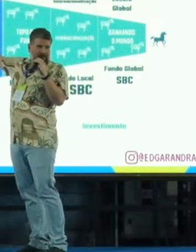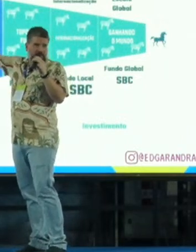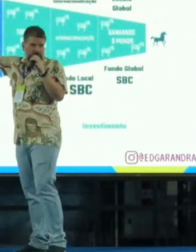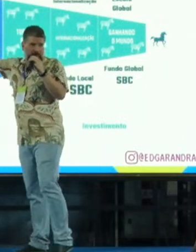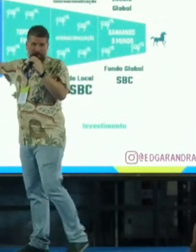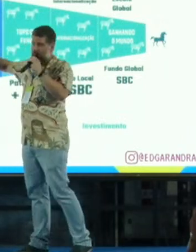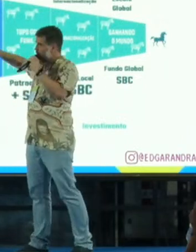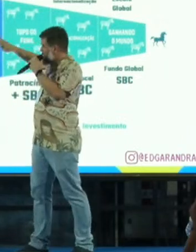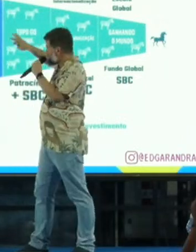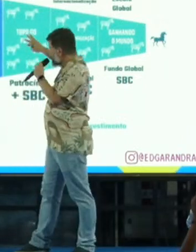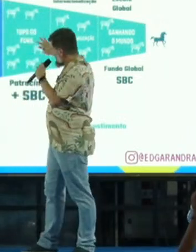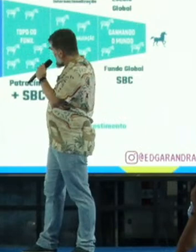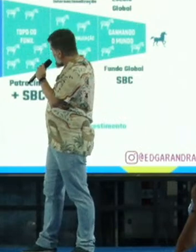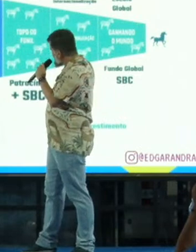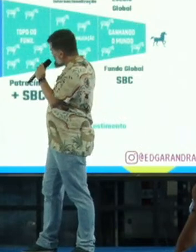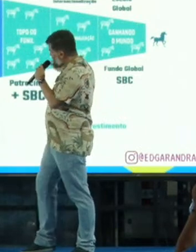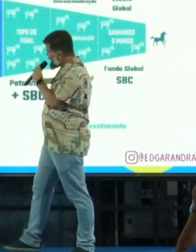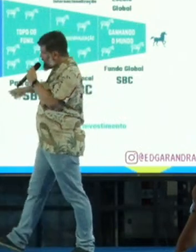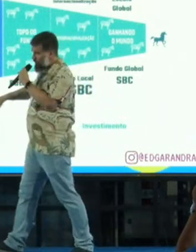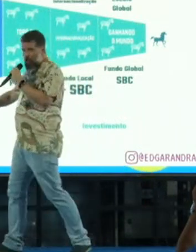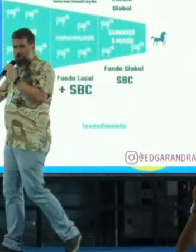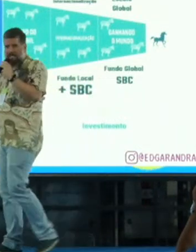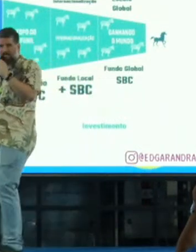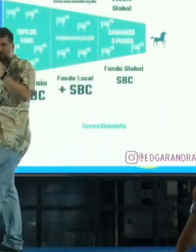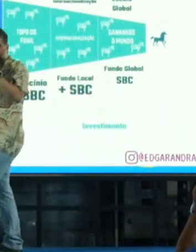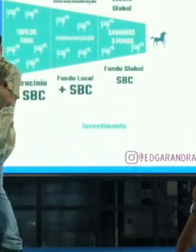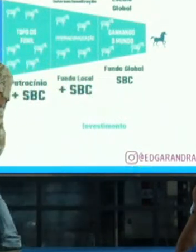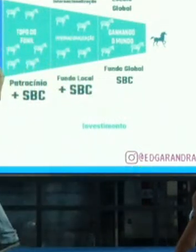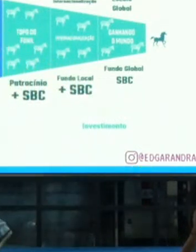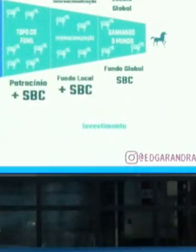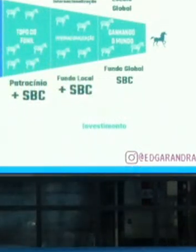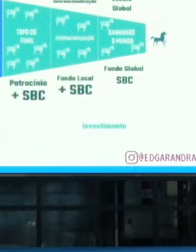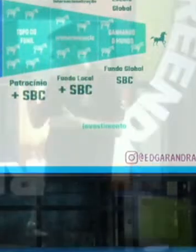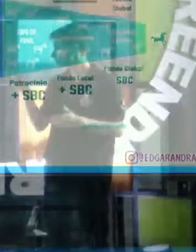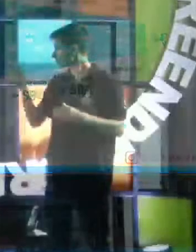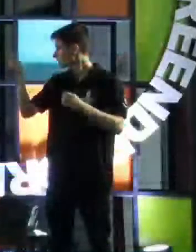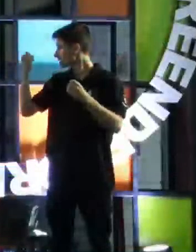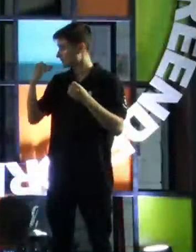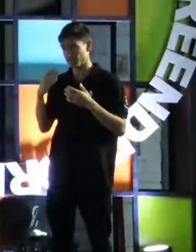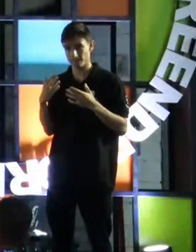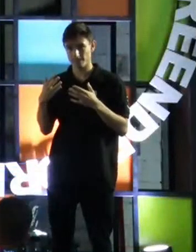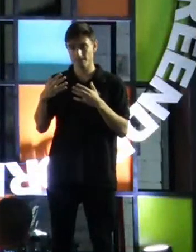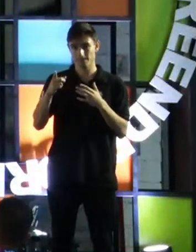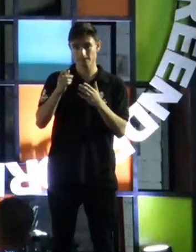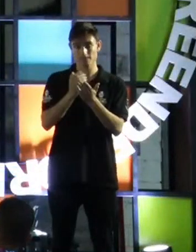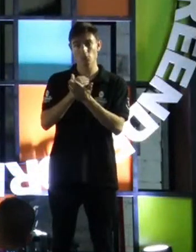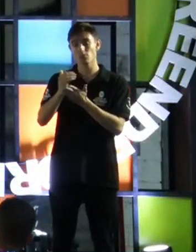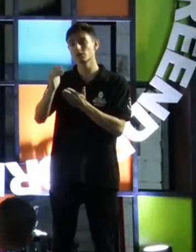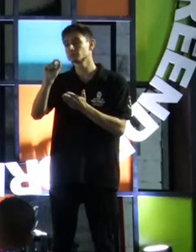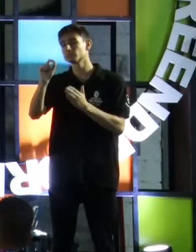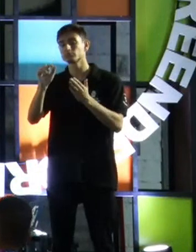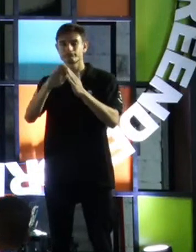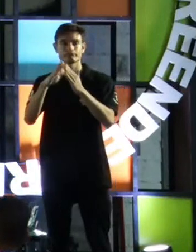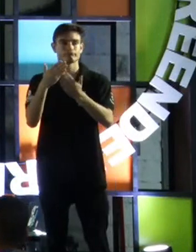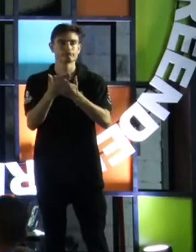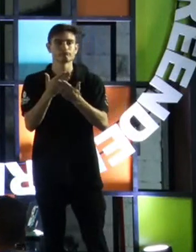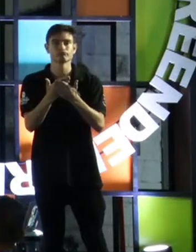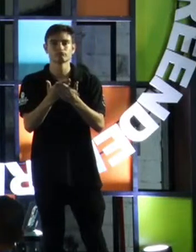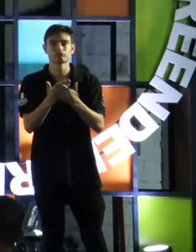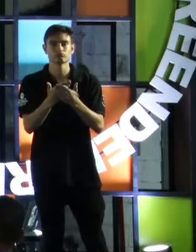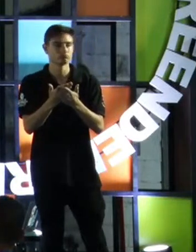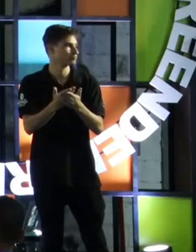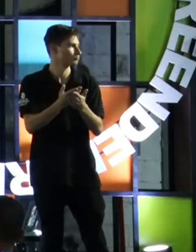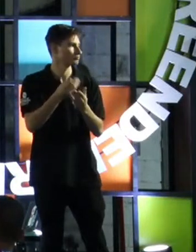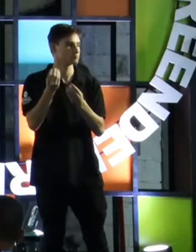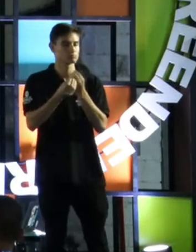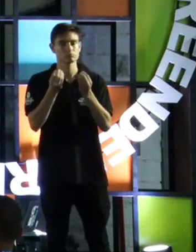que a gente faz isso? A gente precisa de uma jornada do investimento expandida que comece na escola. Como é que a gente cria